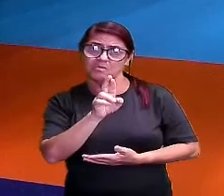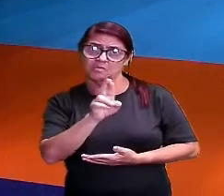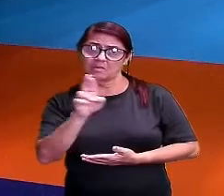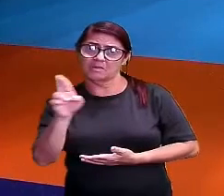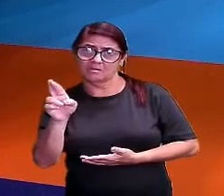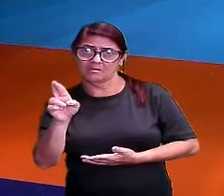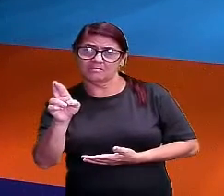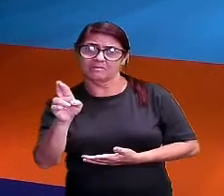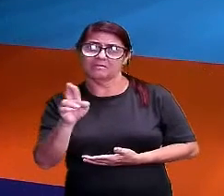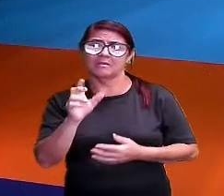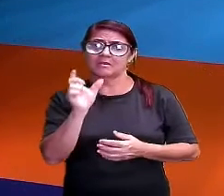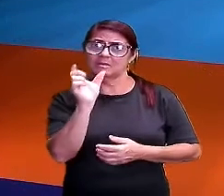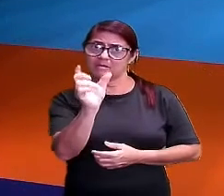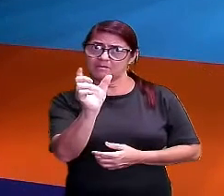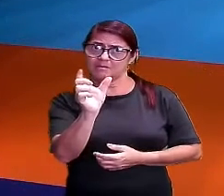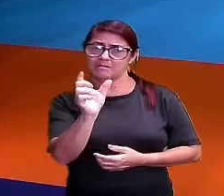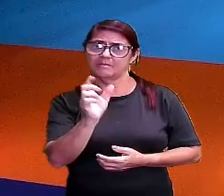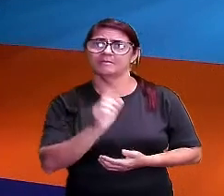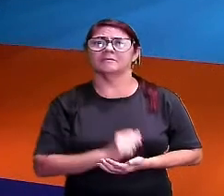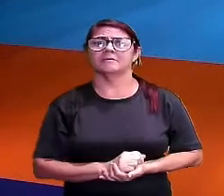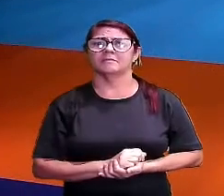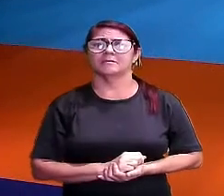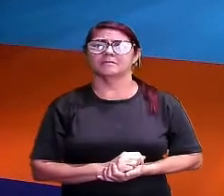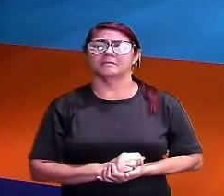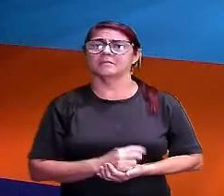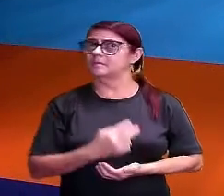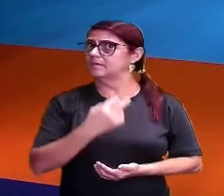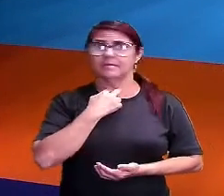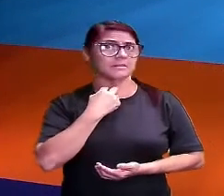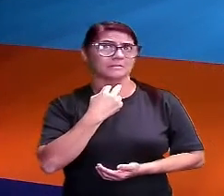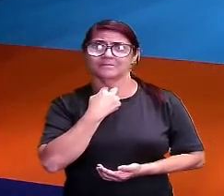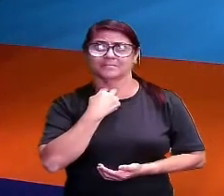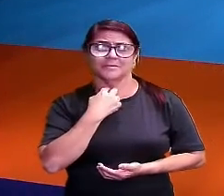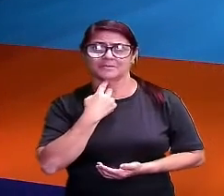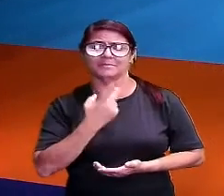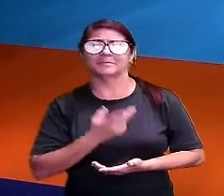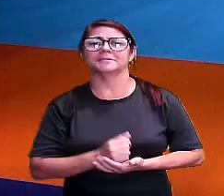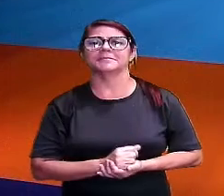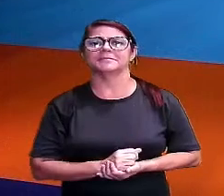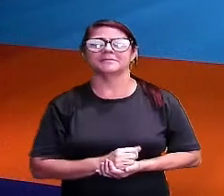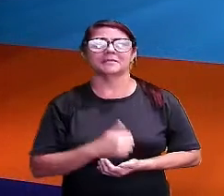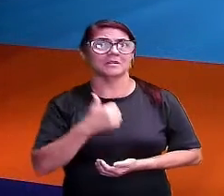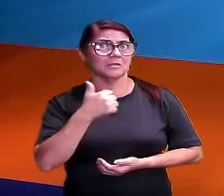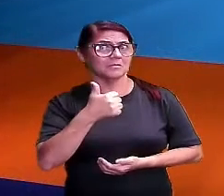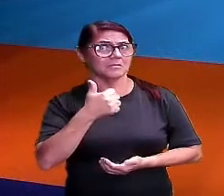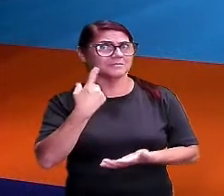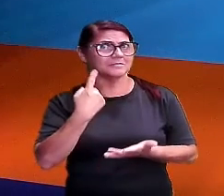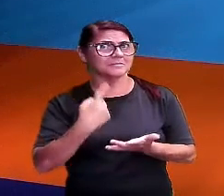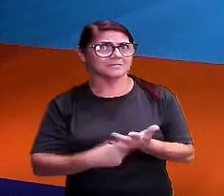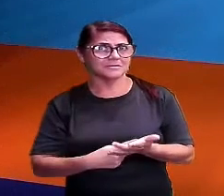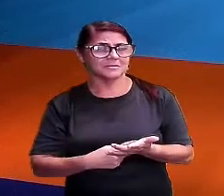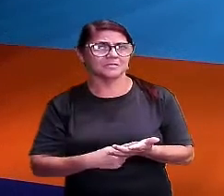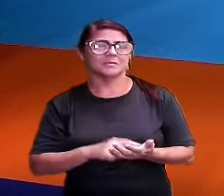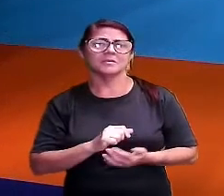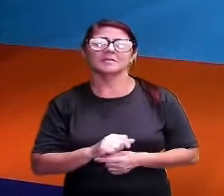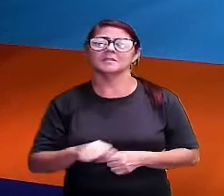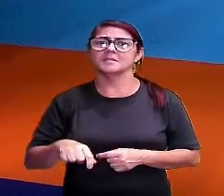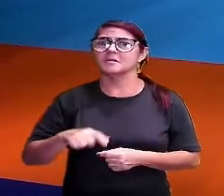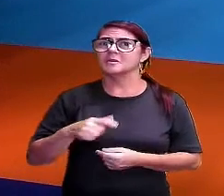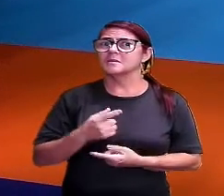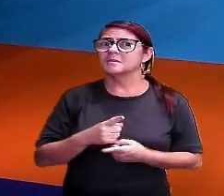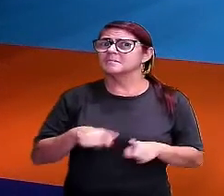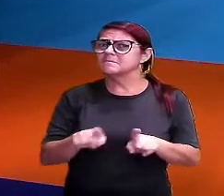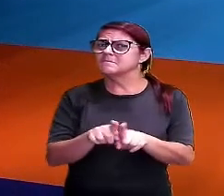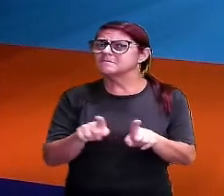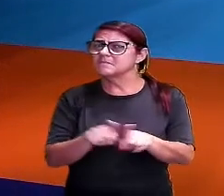dois R's no início das palavras, não é? A gente não pode colocar dois R's, tá bom? Combinados? Outra coisa é que se